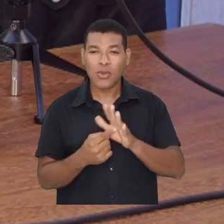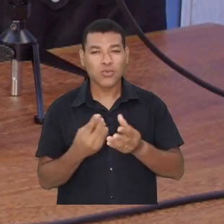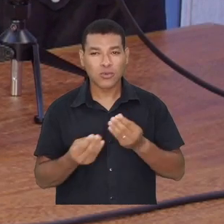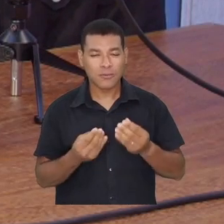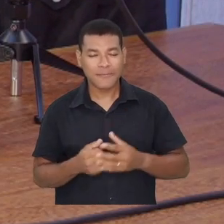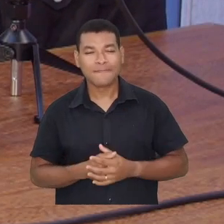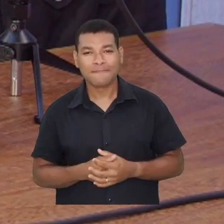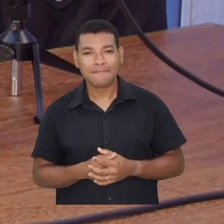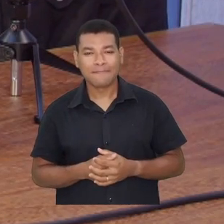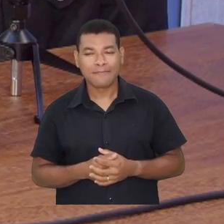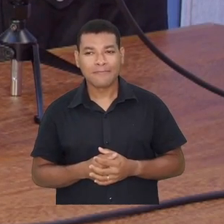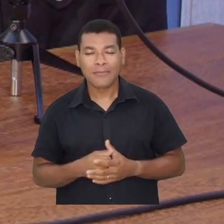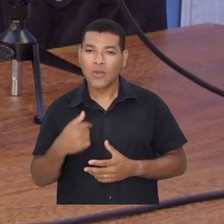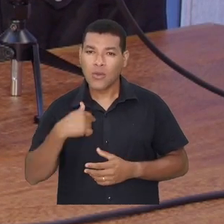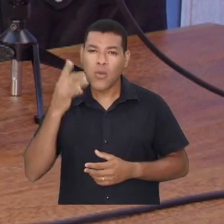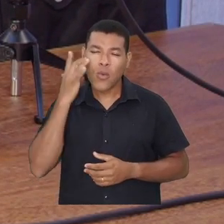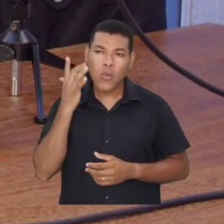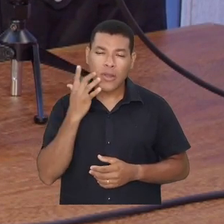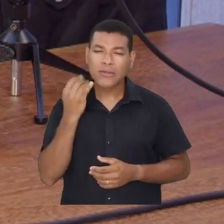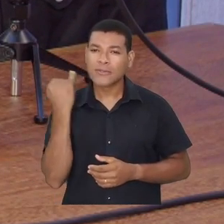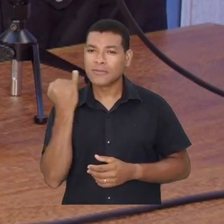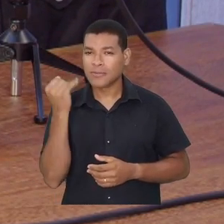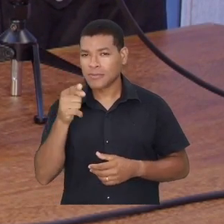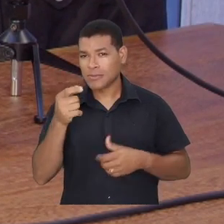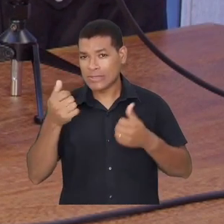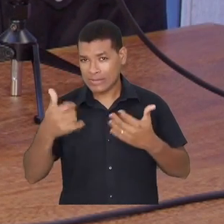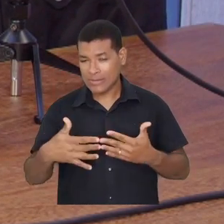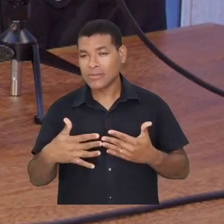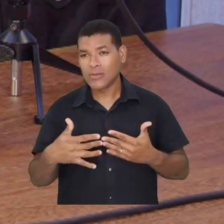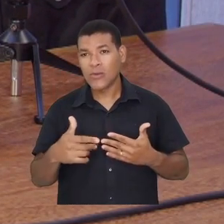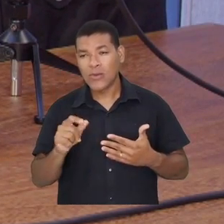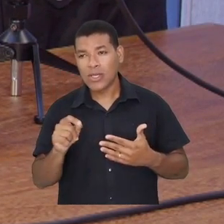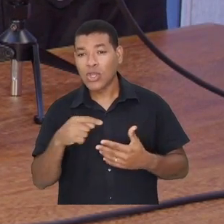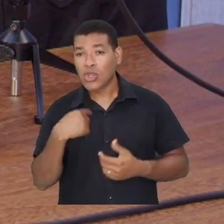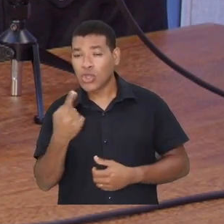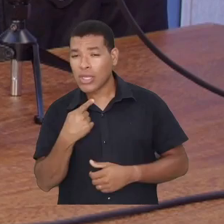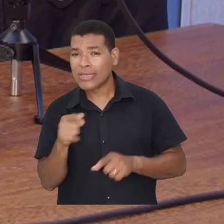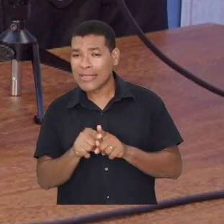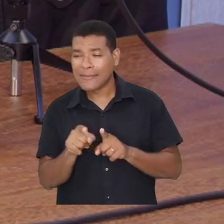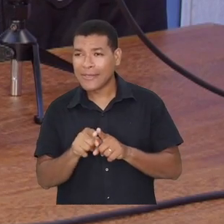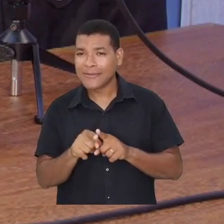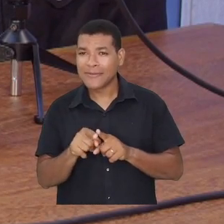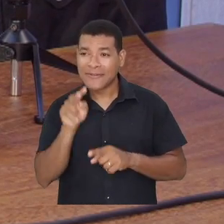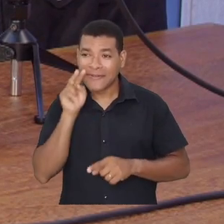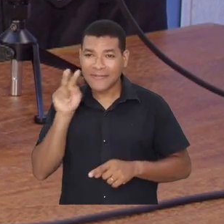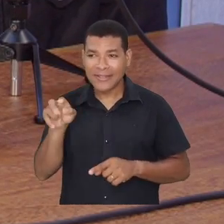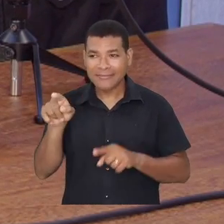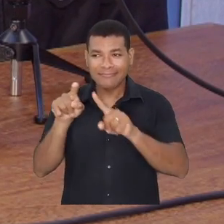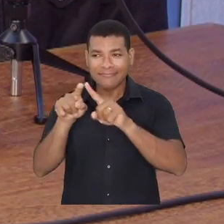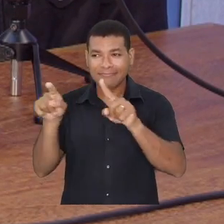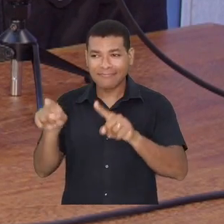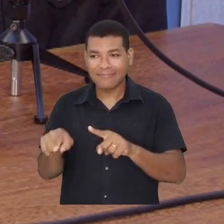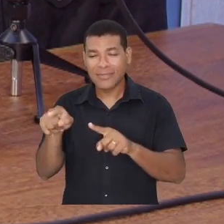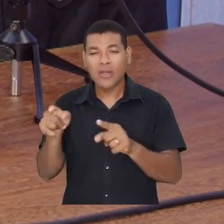Eu acho muito importante, assim, esse ponto que você está falando, da gente olhar para o funcionário